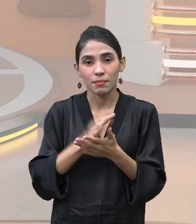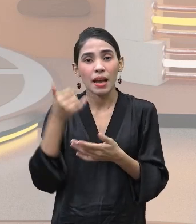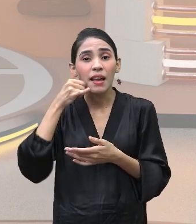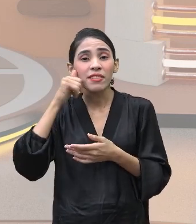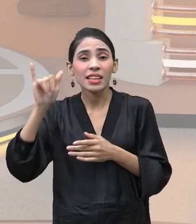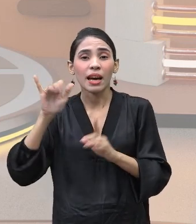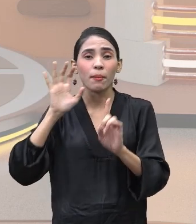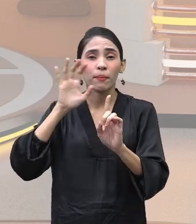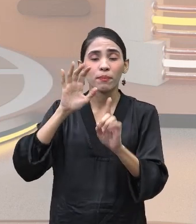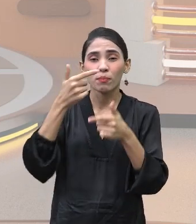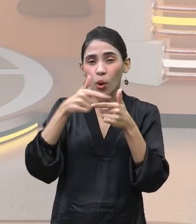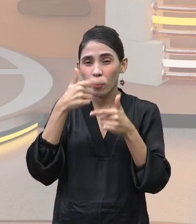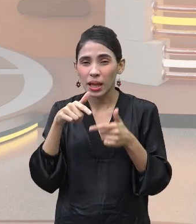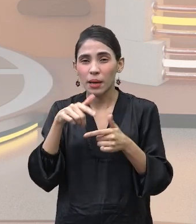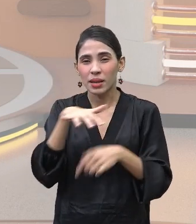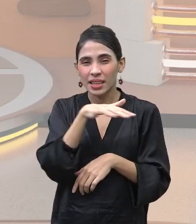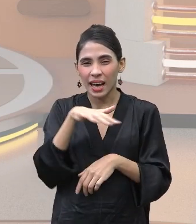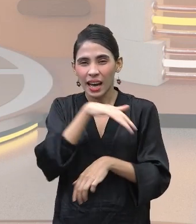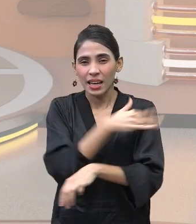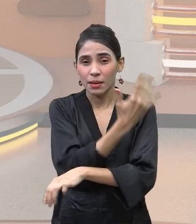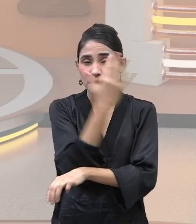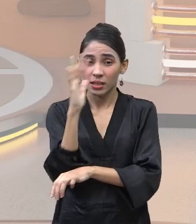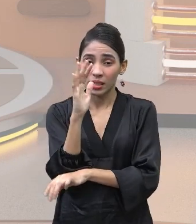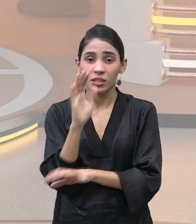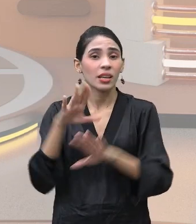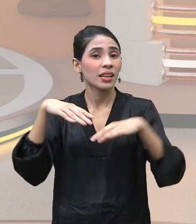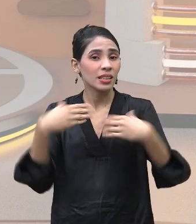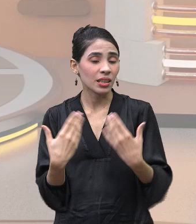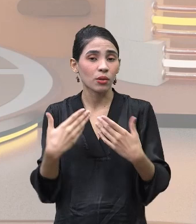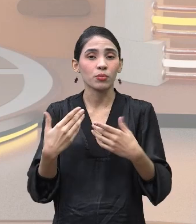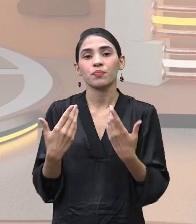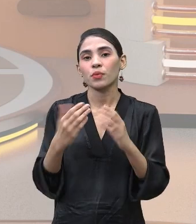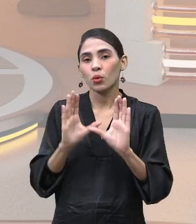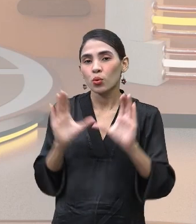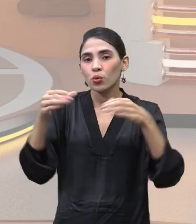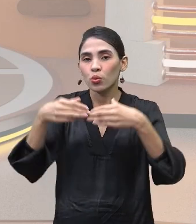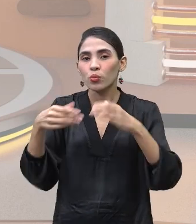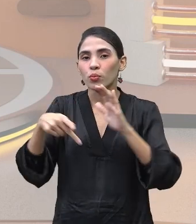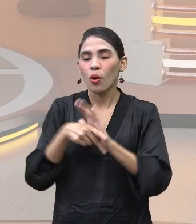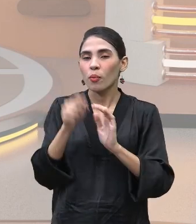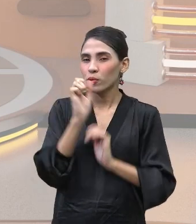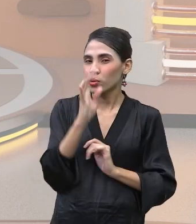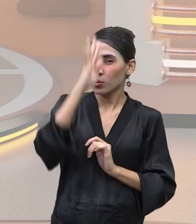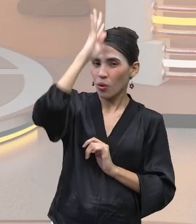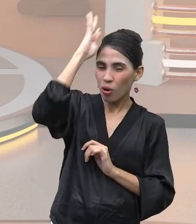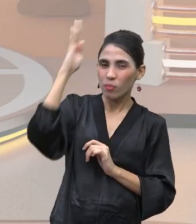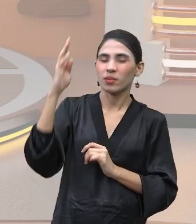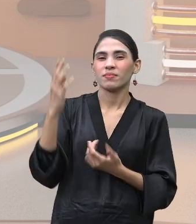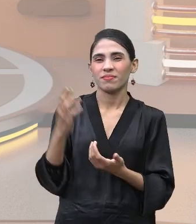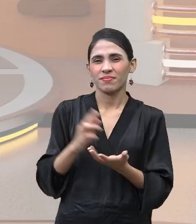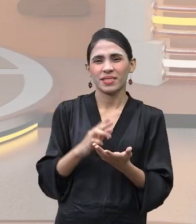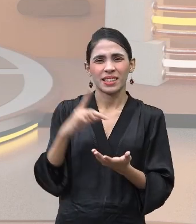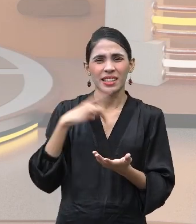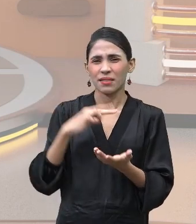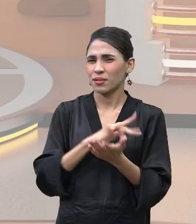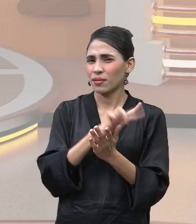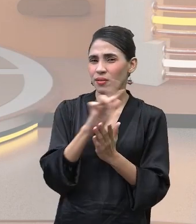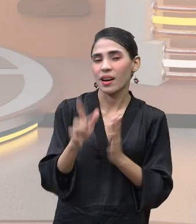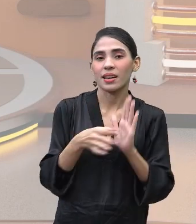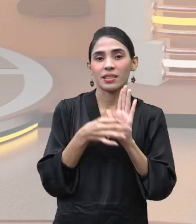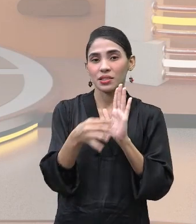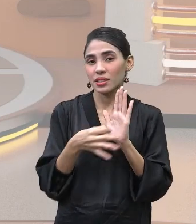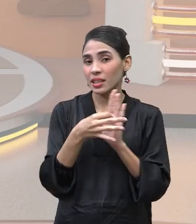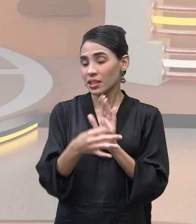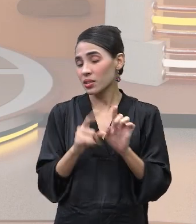meio ambiente. Então, o Clube de Roma ele acabou sofrendo assim, ele acabou tendo muitas críticas, né, mas ele